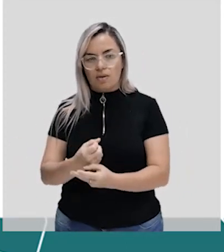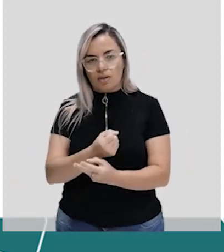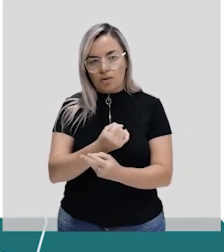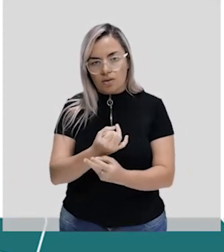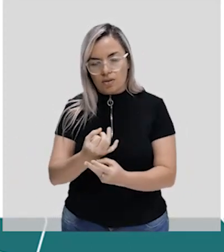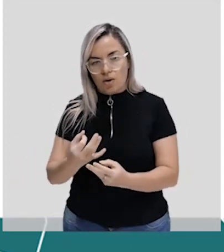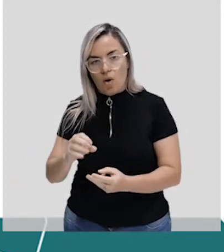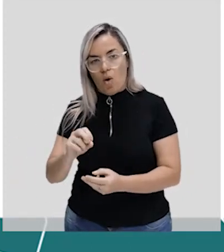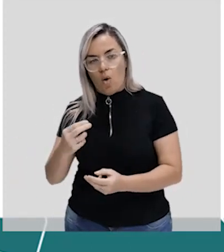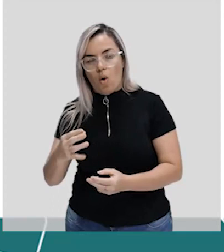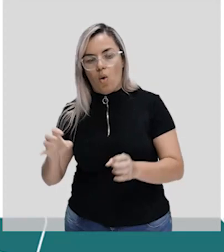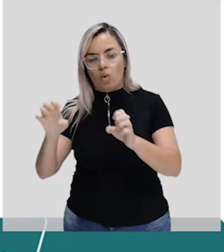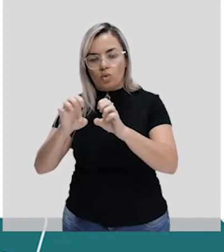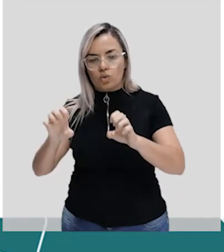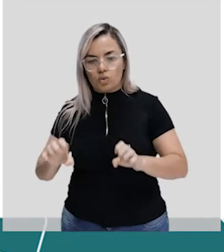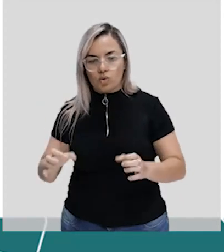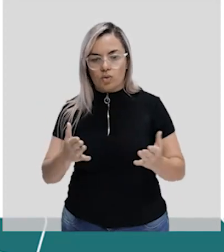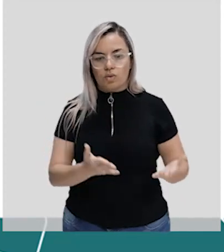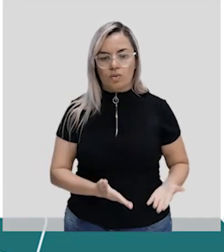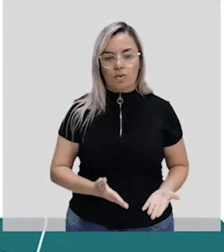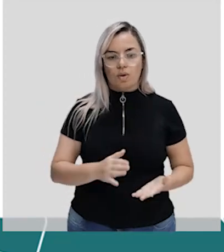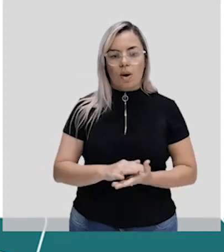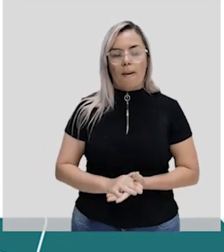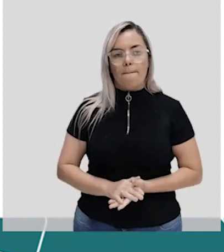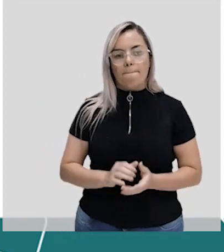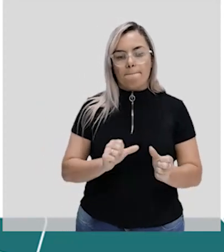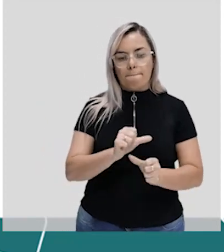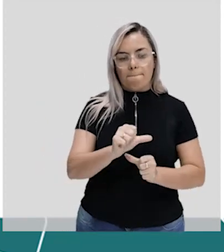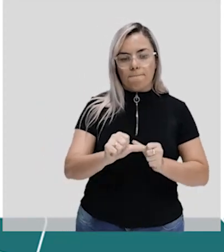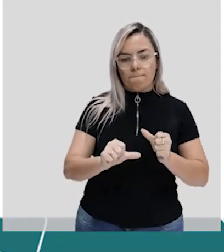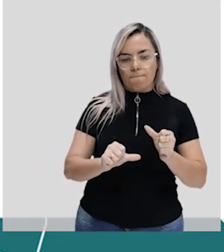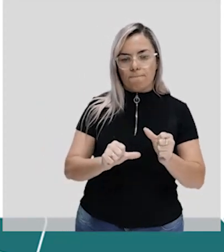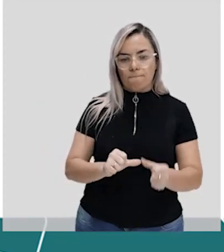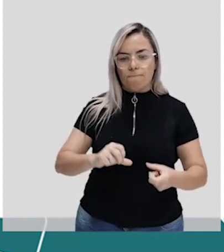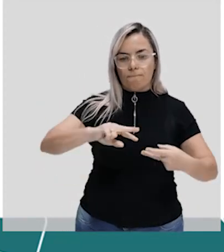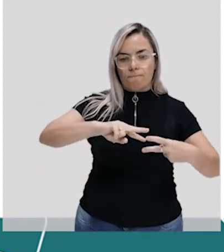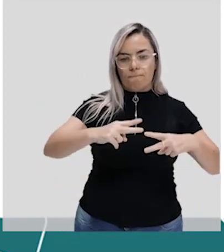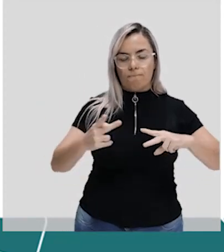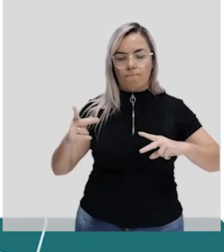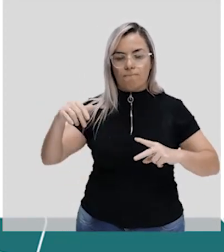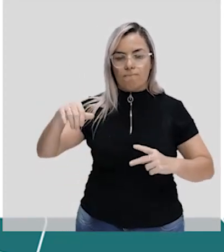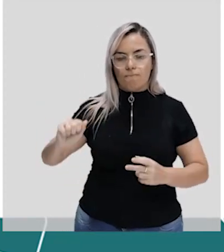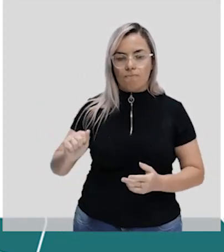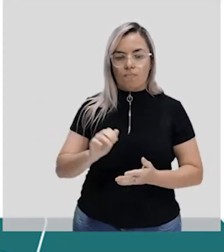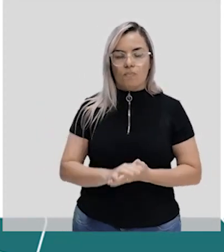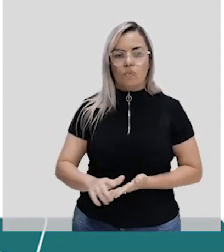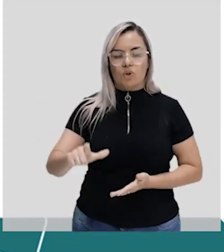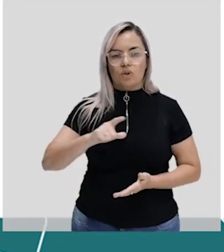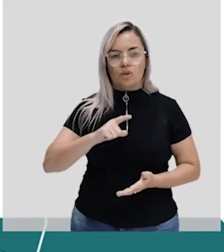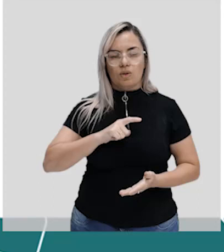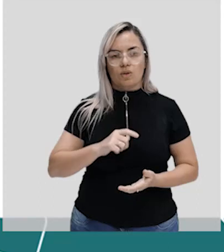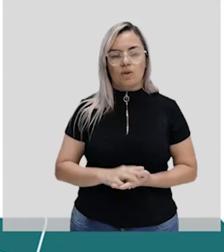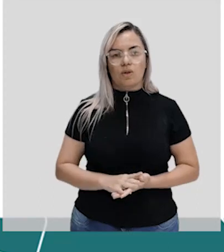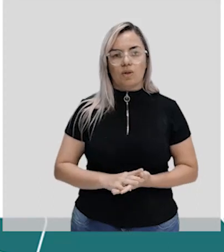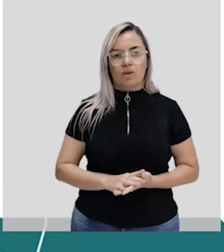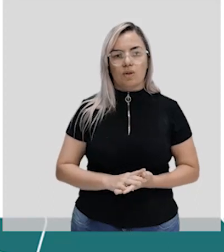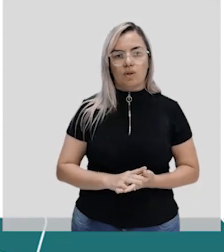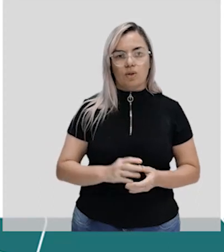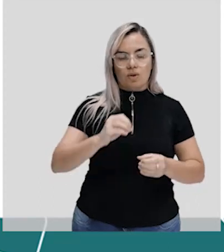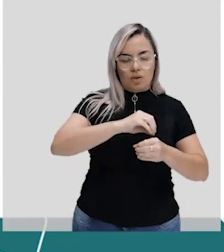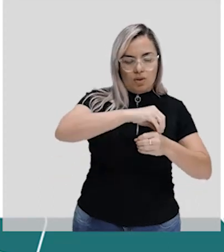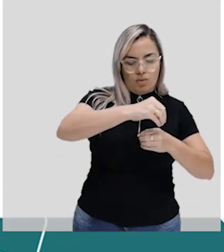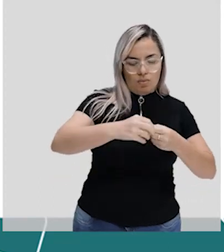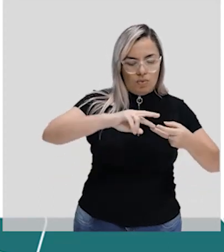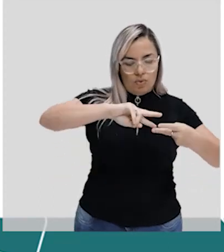vocês agora. O que é mutação gênica? É quando, ó, eu tenho aqui uma molécula de DNA, eu tenho nessa molécula de